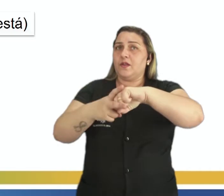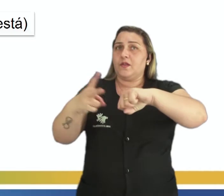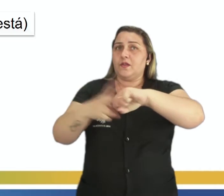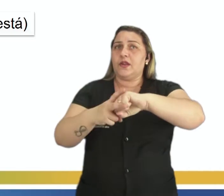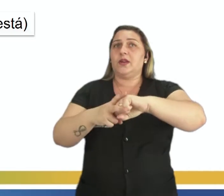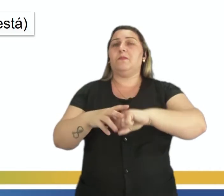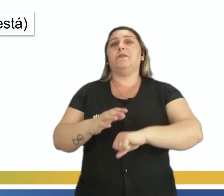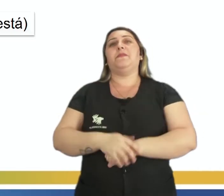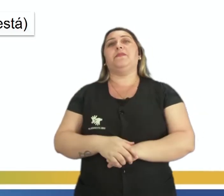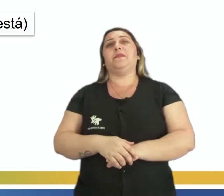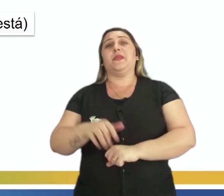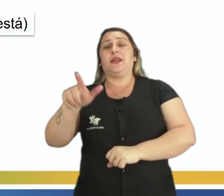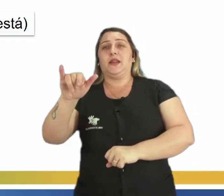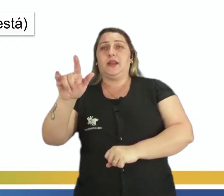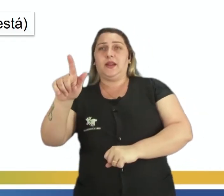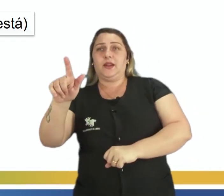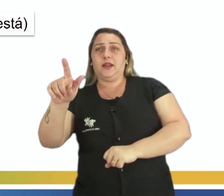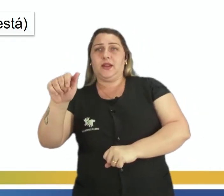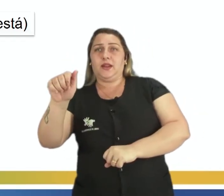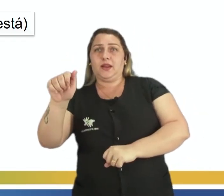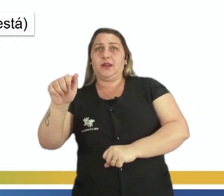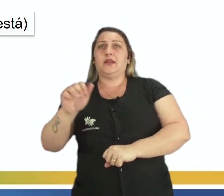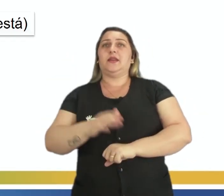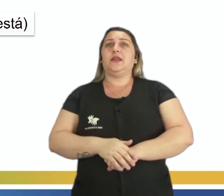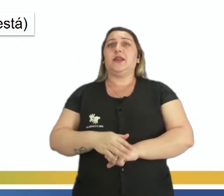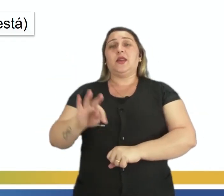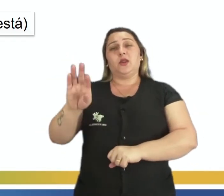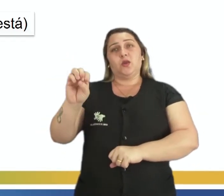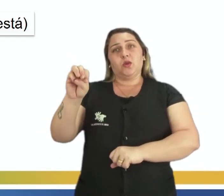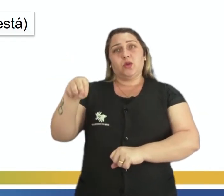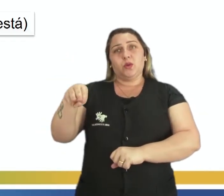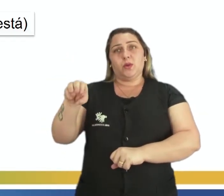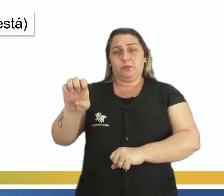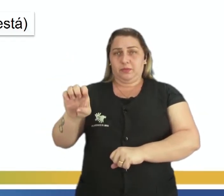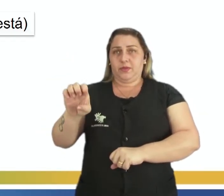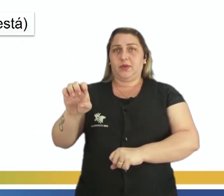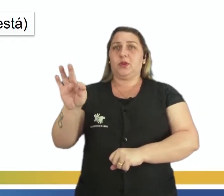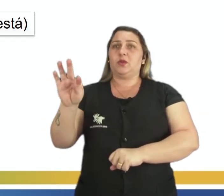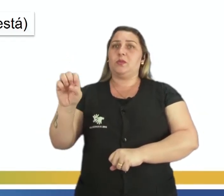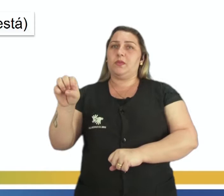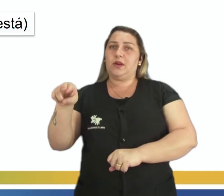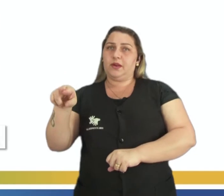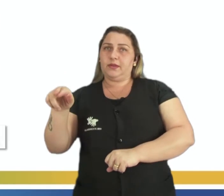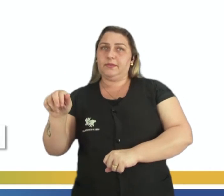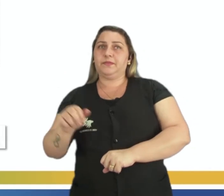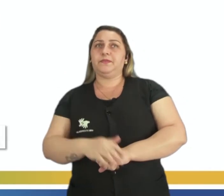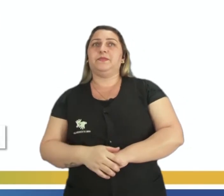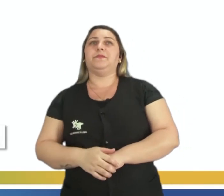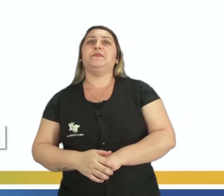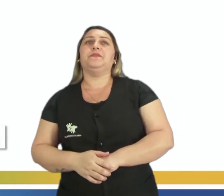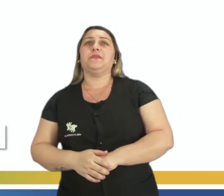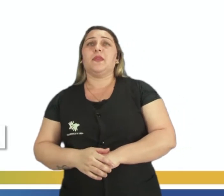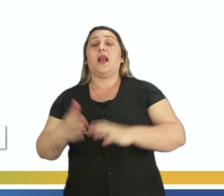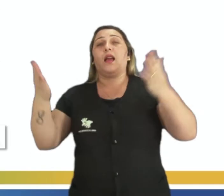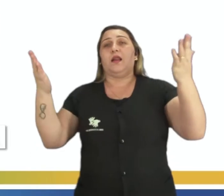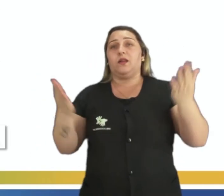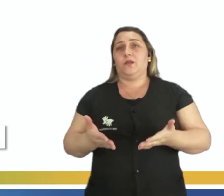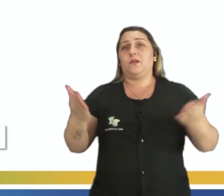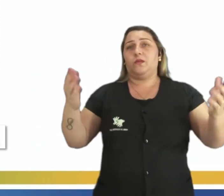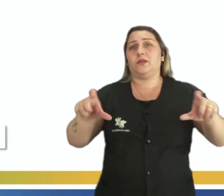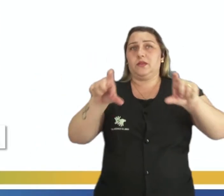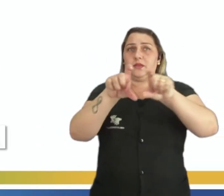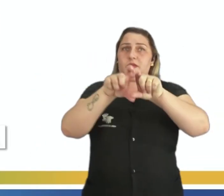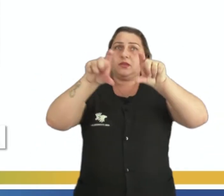verbo estar, liga, que é o verbo ligar, e tome, que é o verbo tomar. Agora,